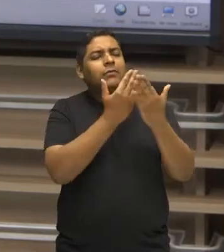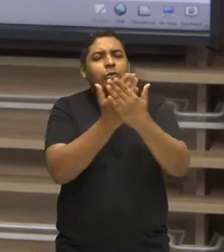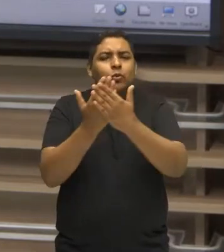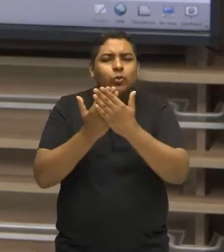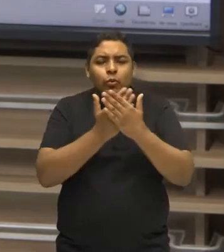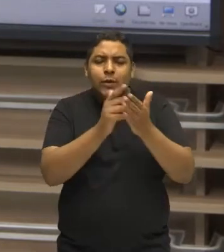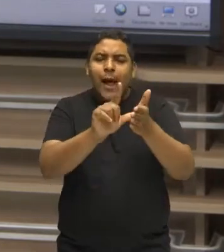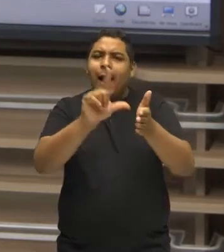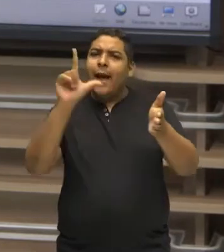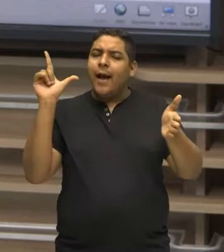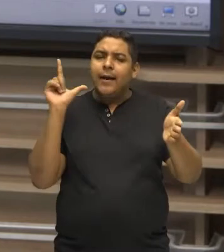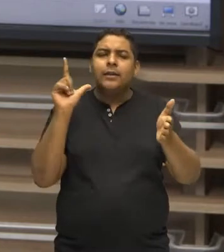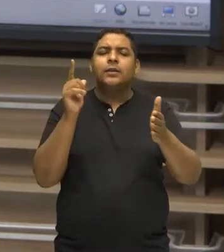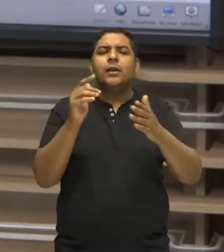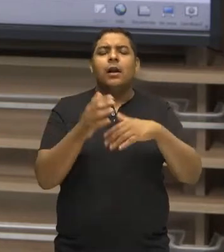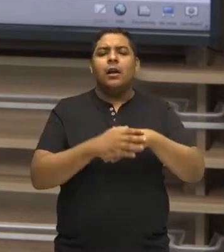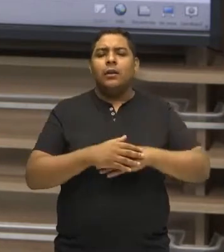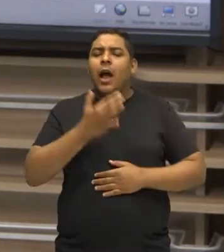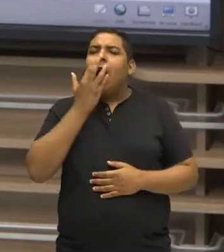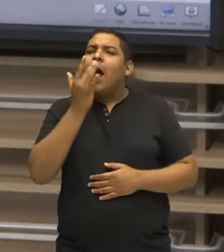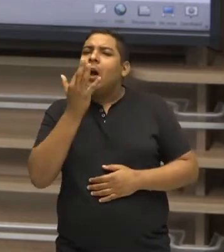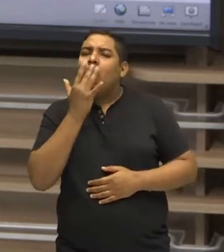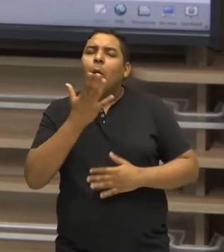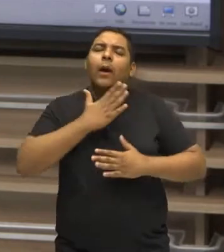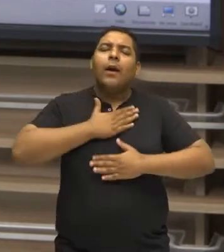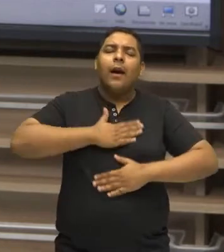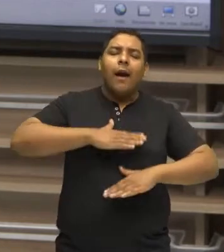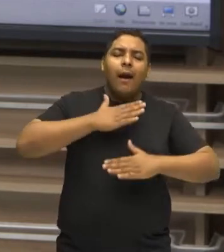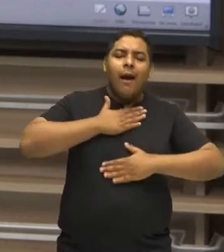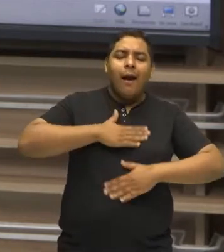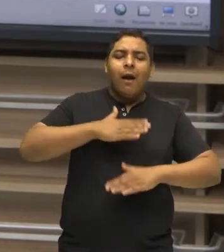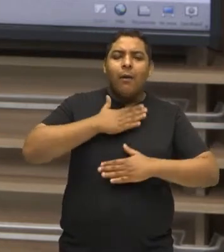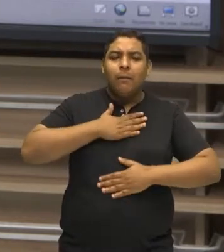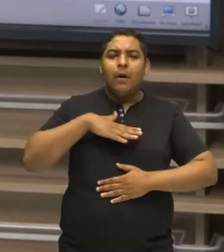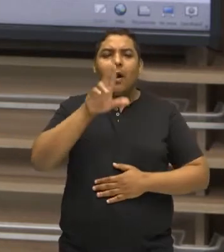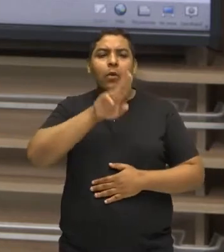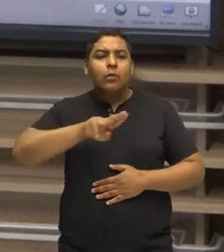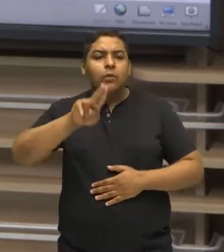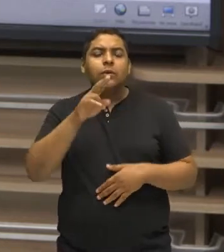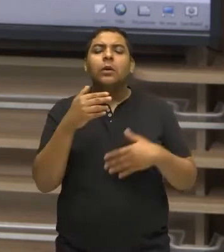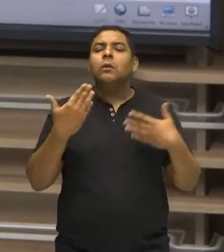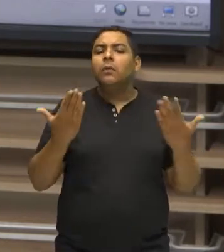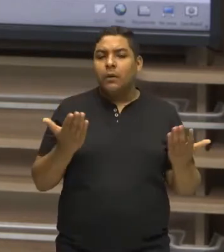vai causar tranquilidade, qual a cor eu uso. Então, tudo isso